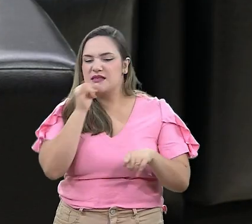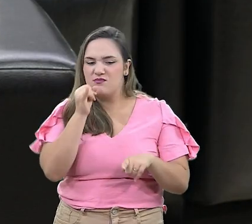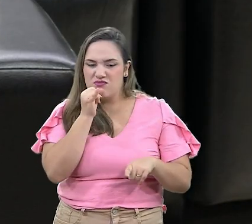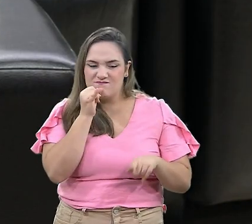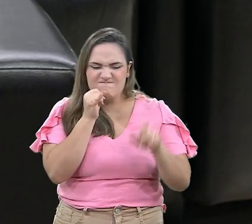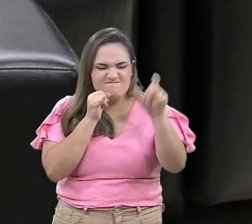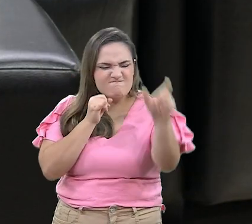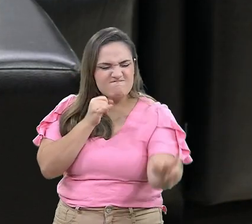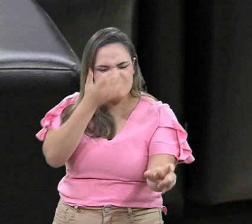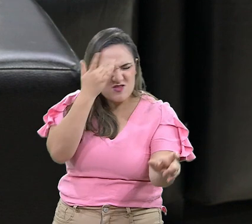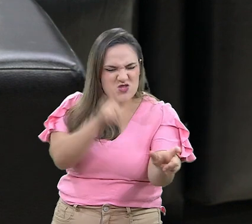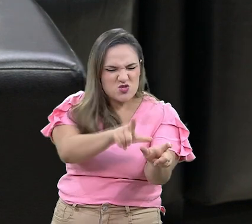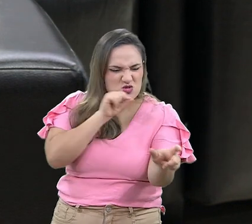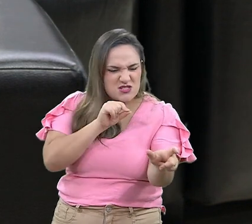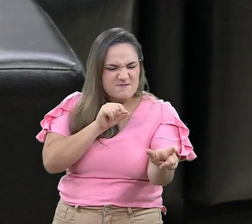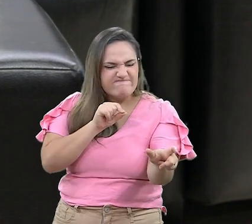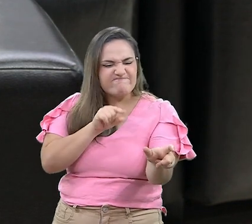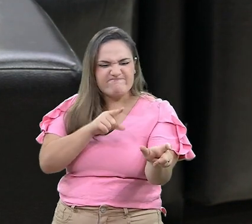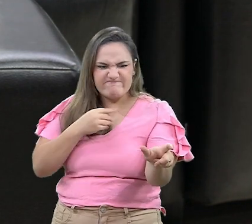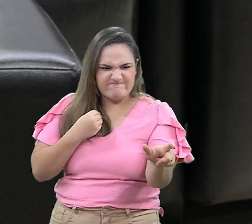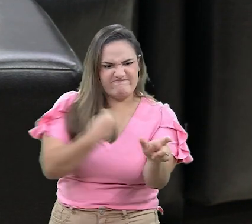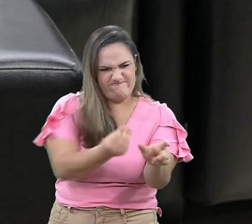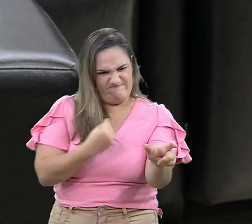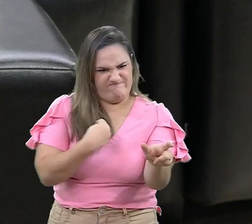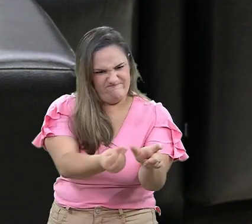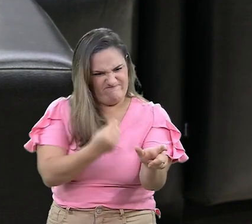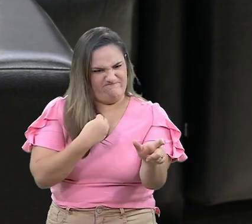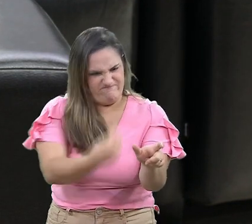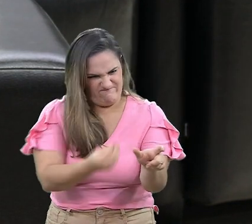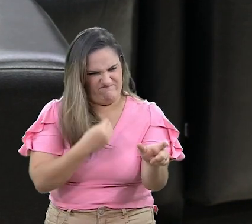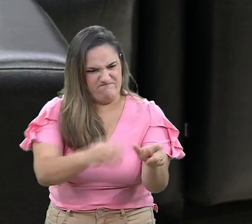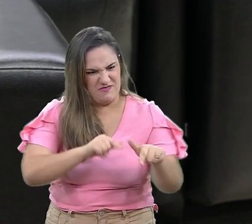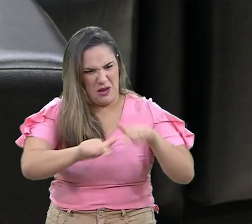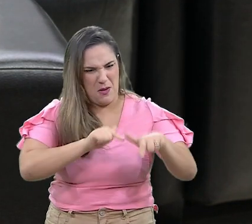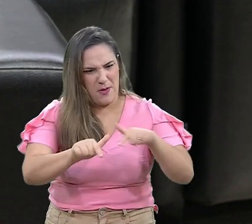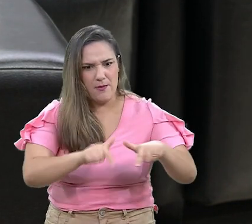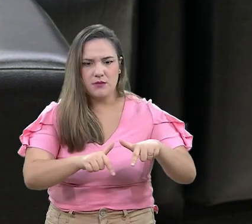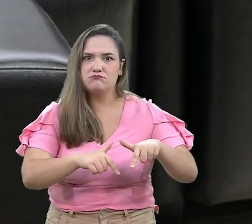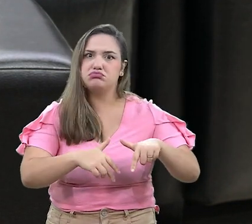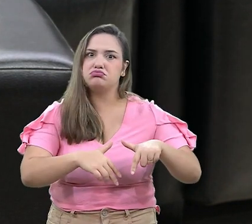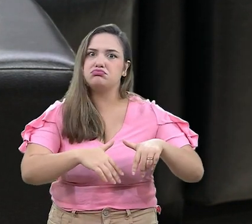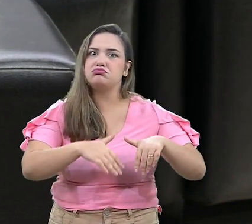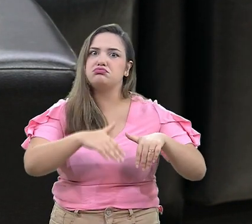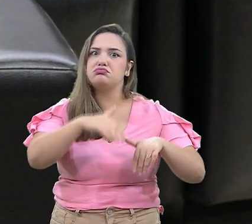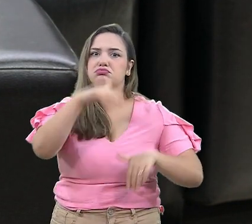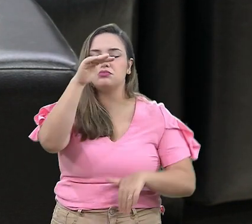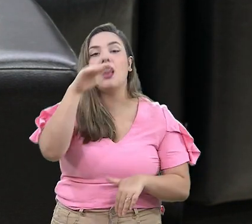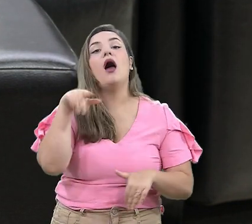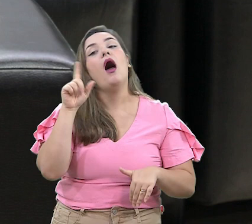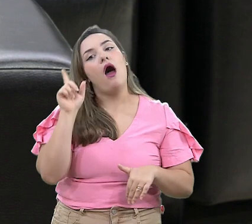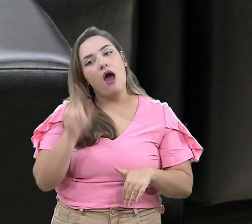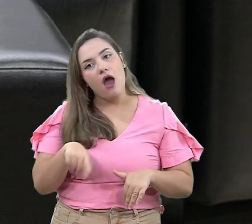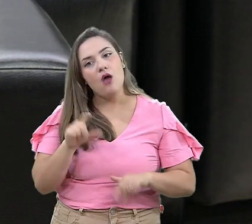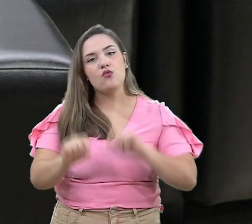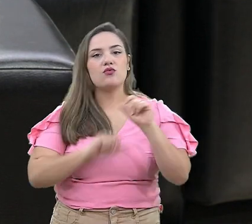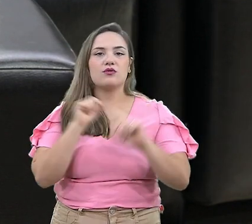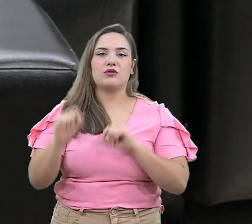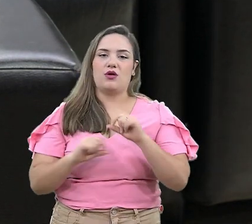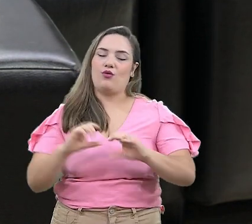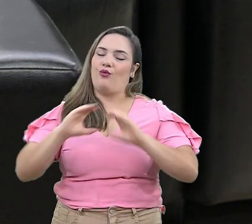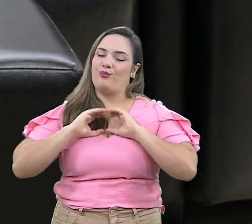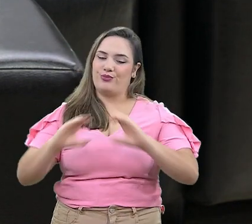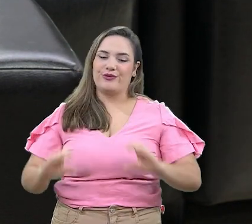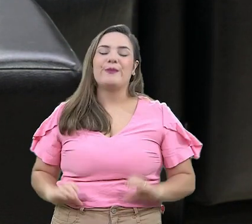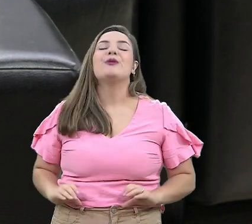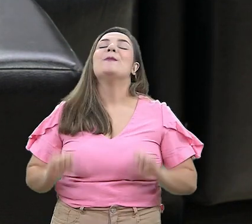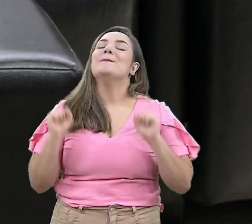distribuição a uma pessoa específica de elevado volume de trabalho. Tudo isso se